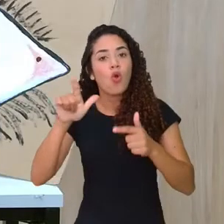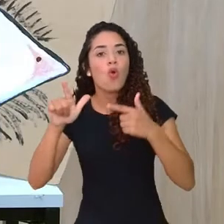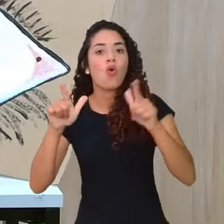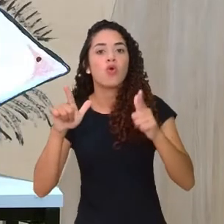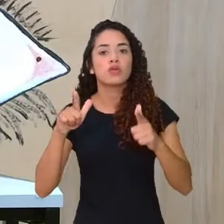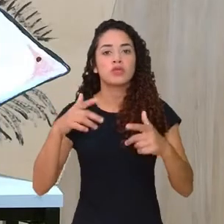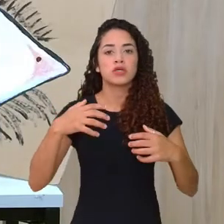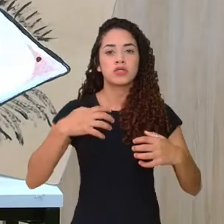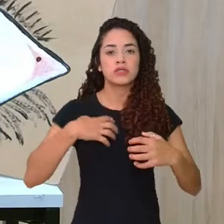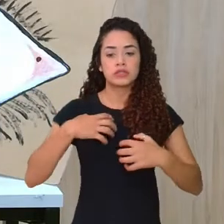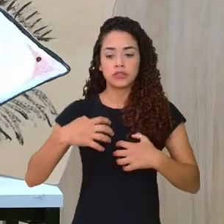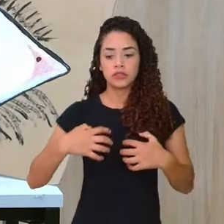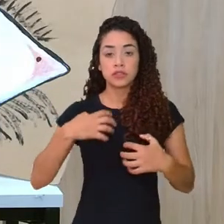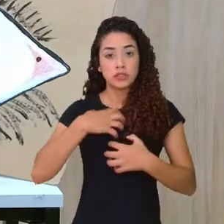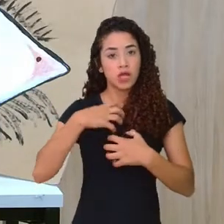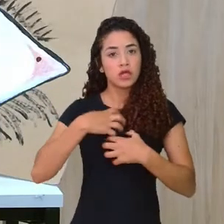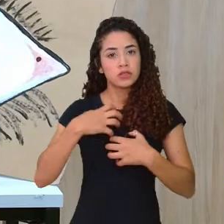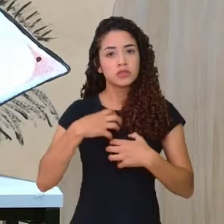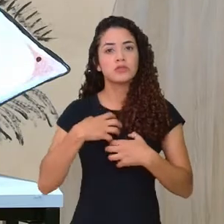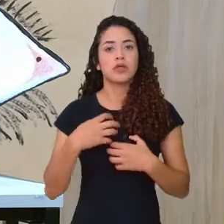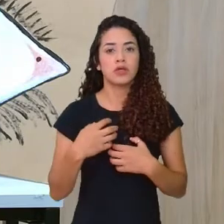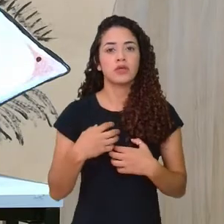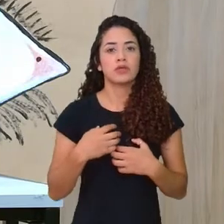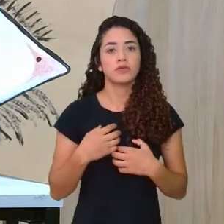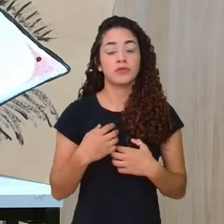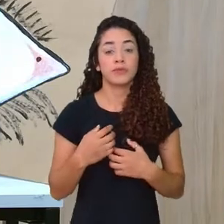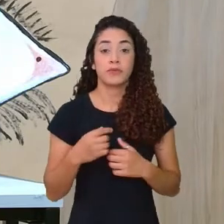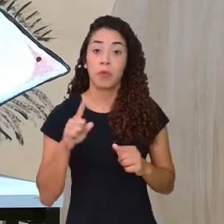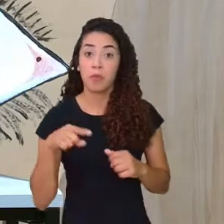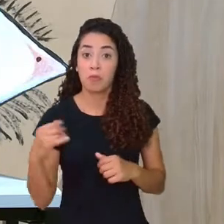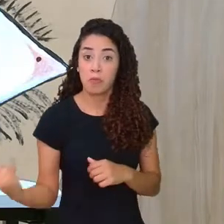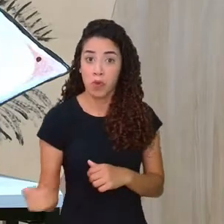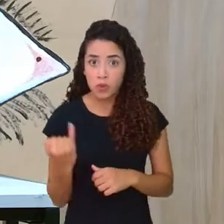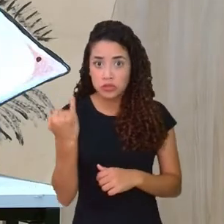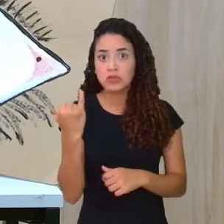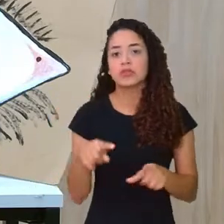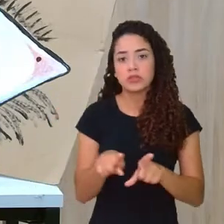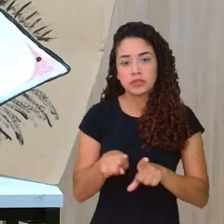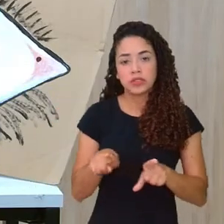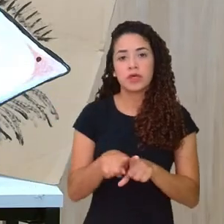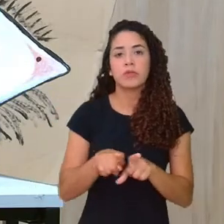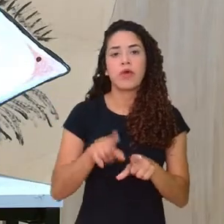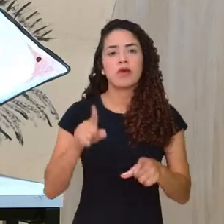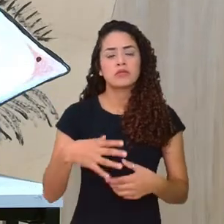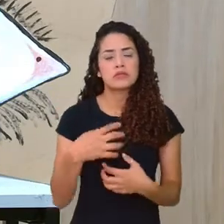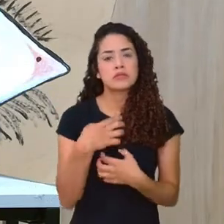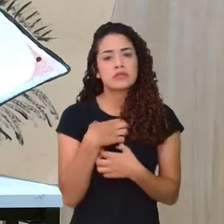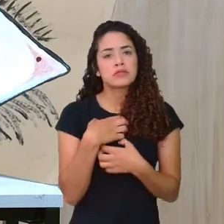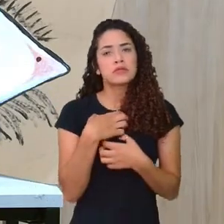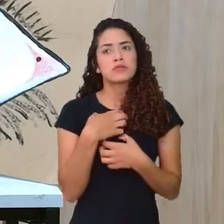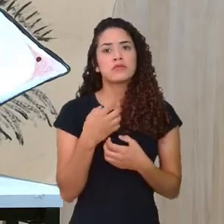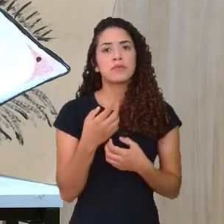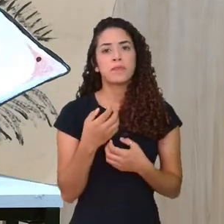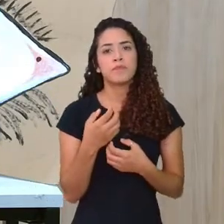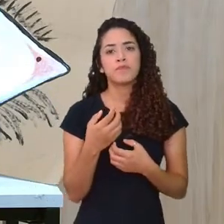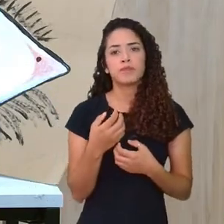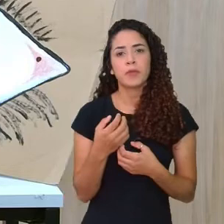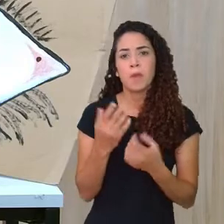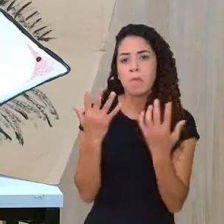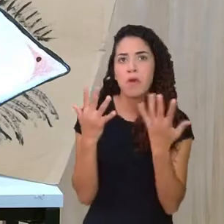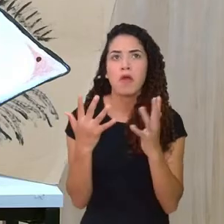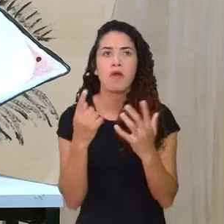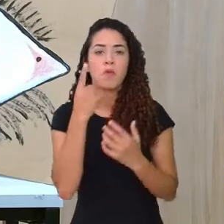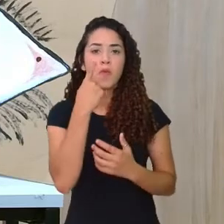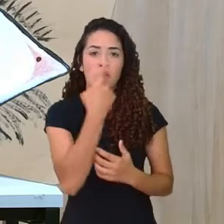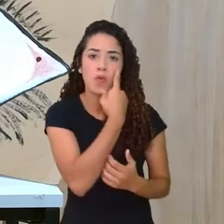outros sentidos que muitas vezes se sobressaem. São sentidos que a gente começa a perceber